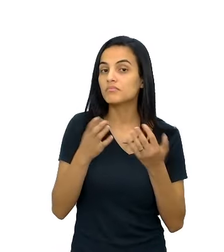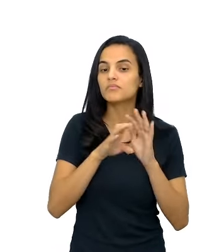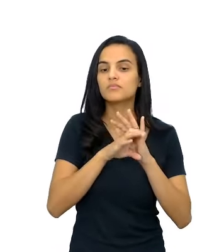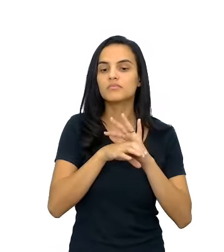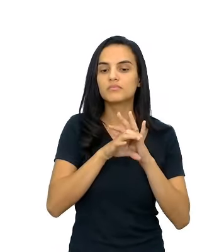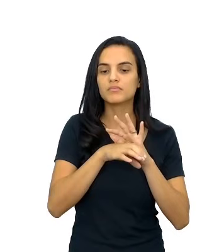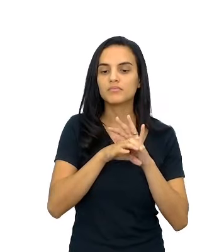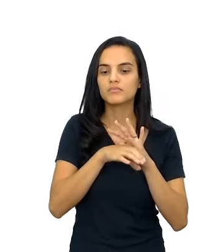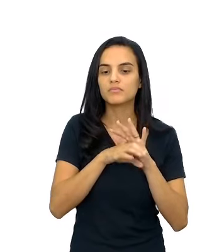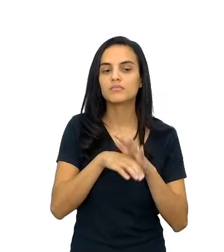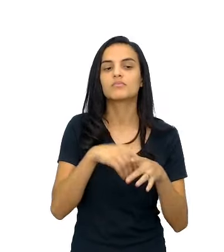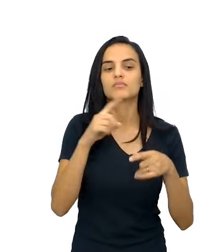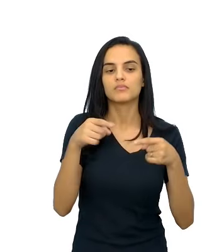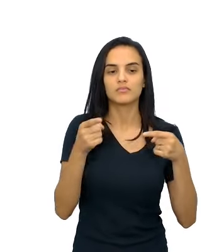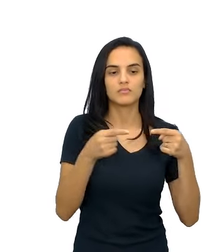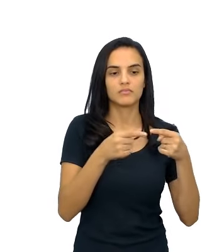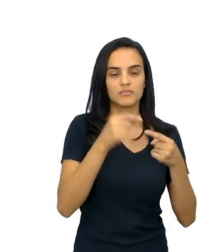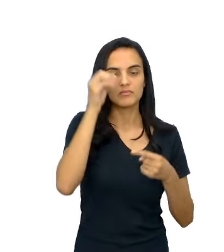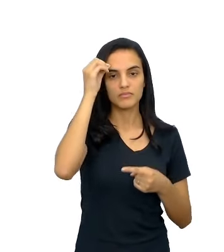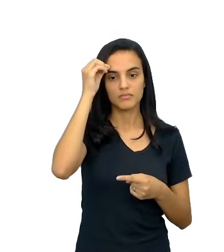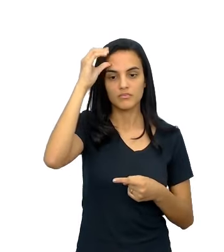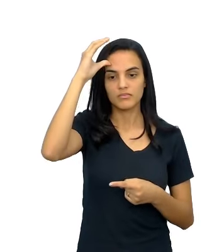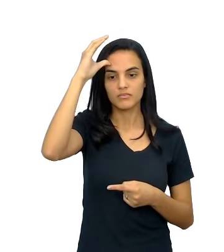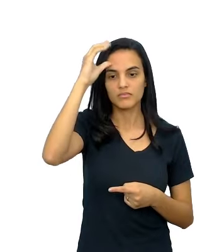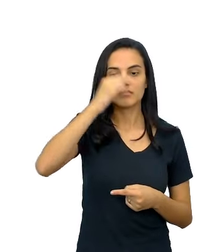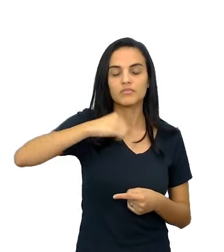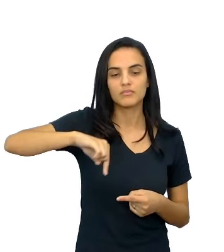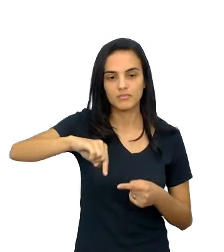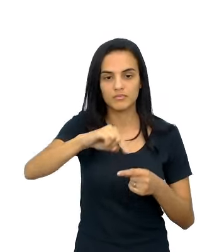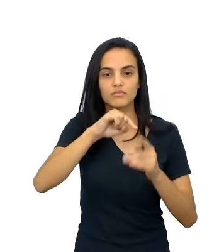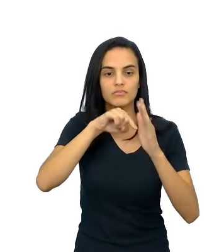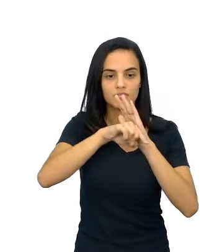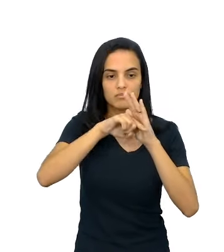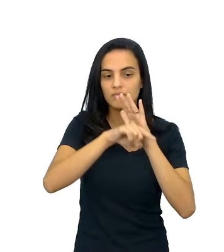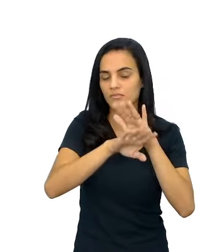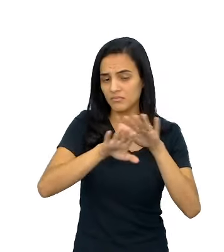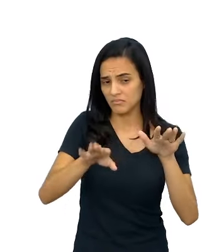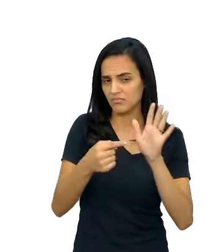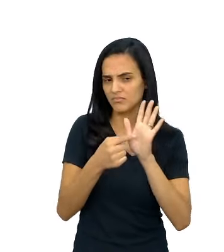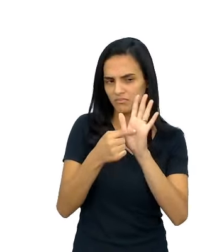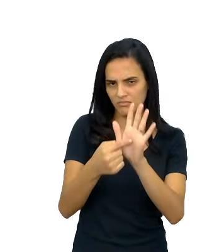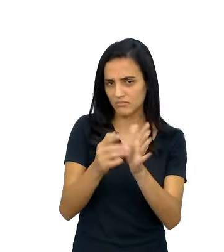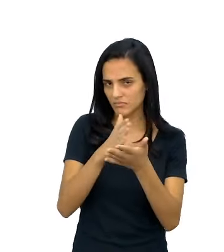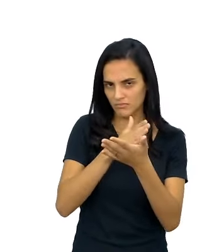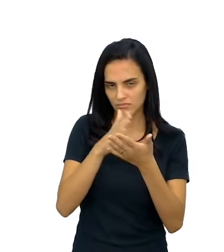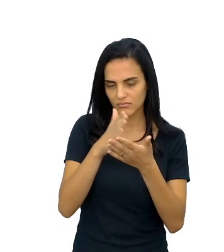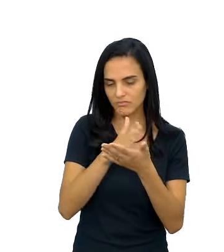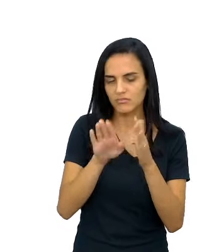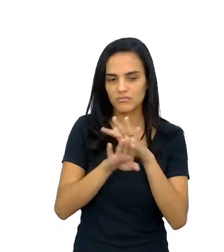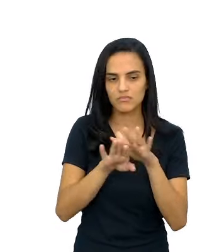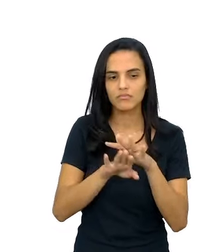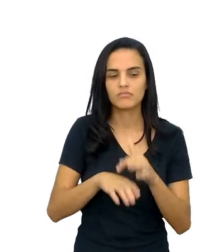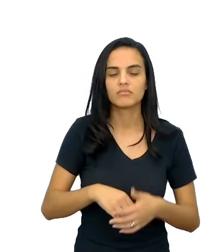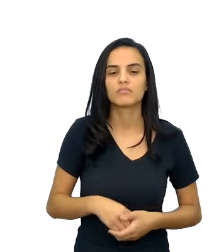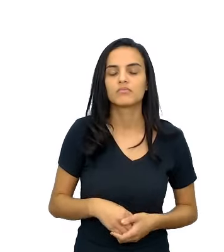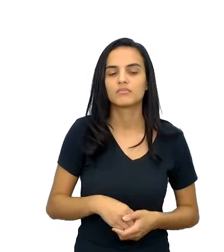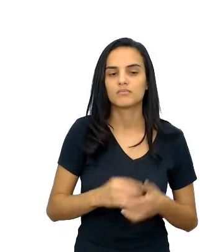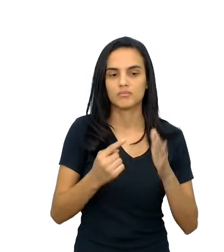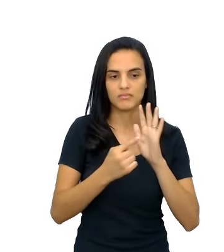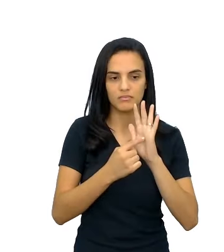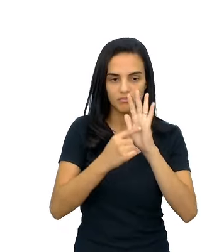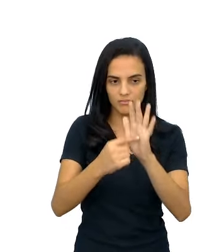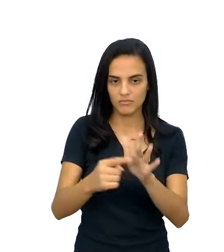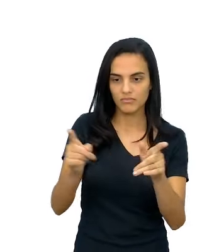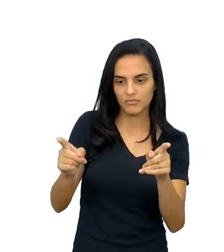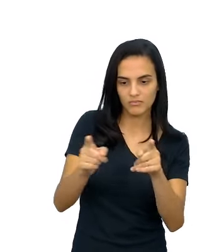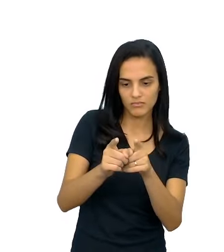né, os objetos de conhecimento que nós exploramos? Aqui eu só trouxe alguns, tá? Então, eu trouxe poucos